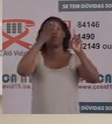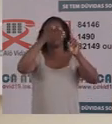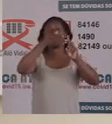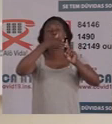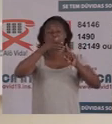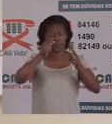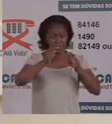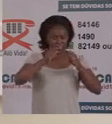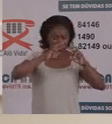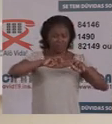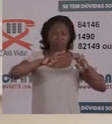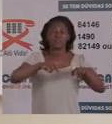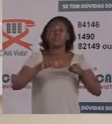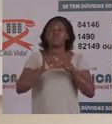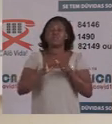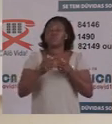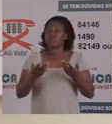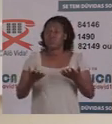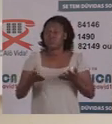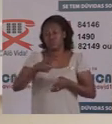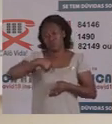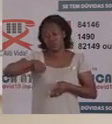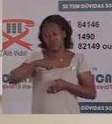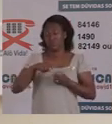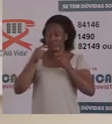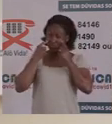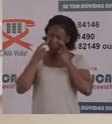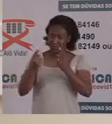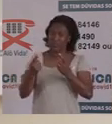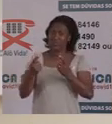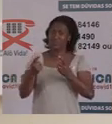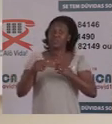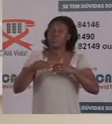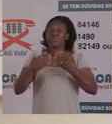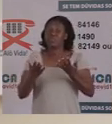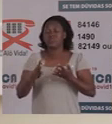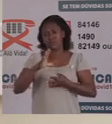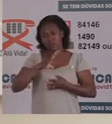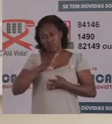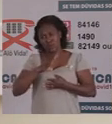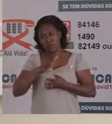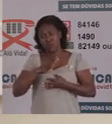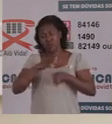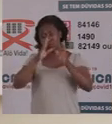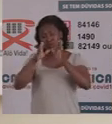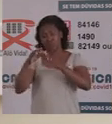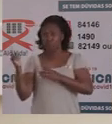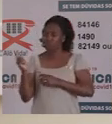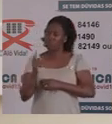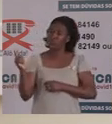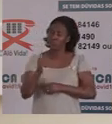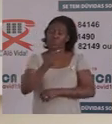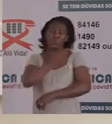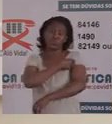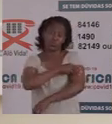de testagem é nós verificarmos se não estão a aparecer nas unidades sanitárias